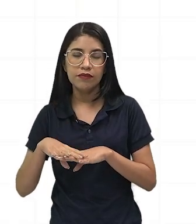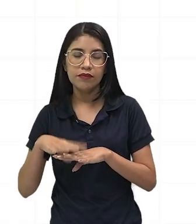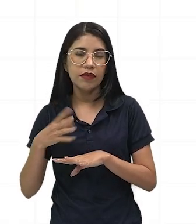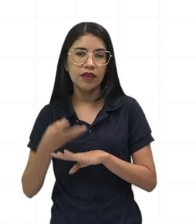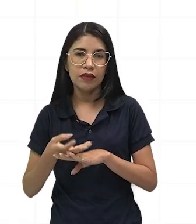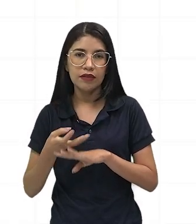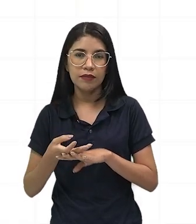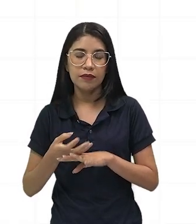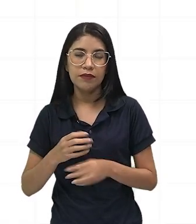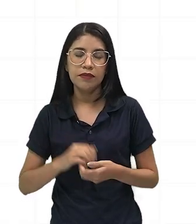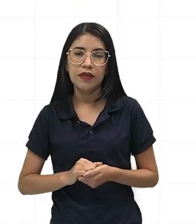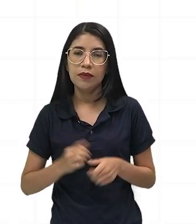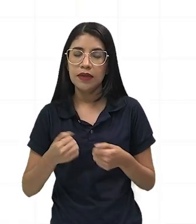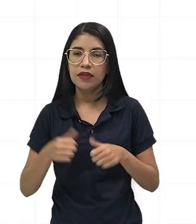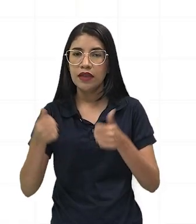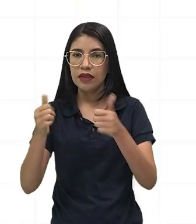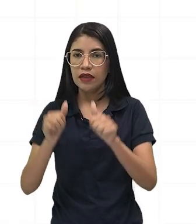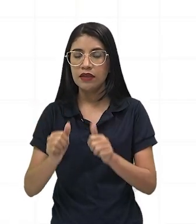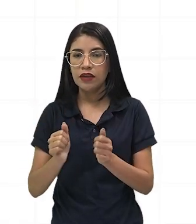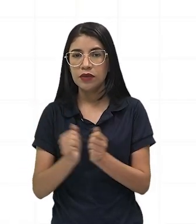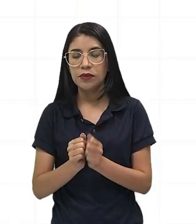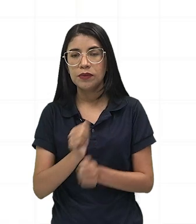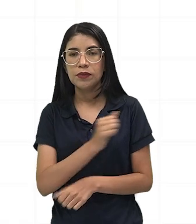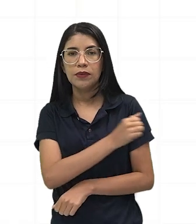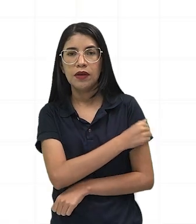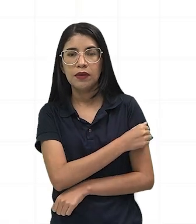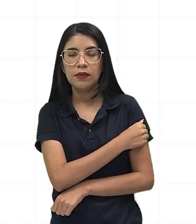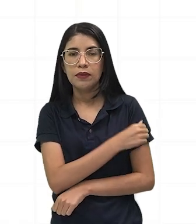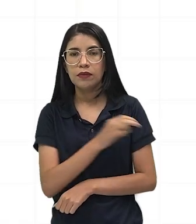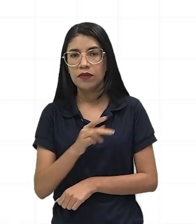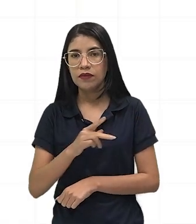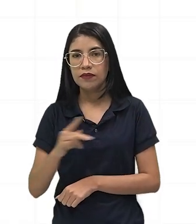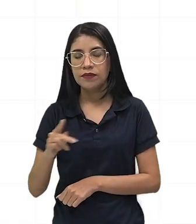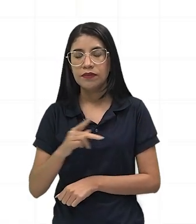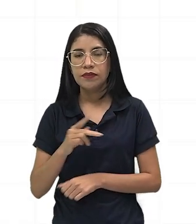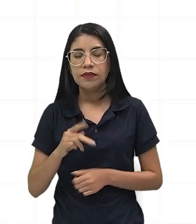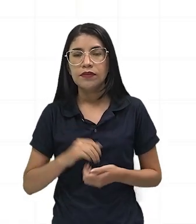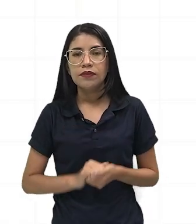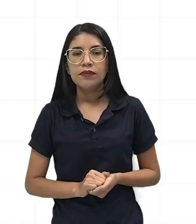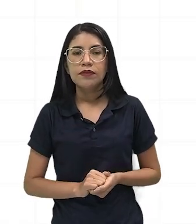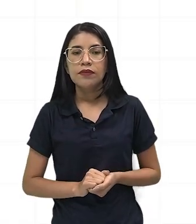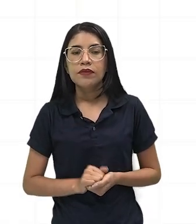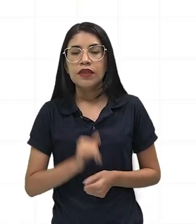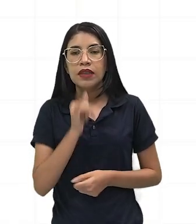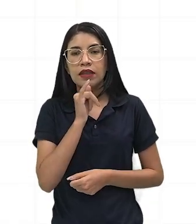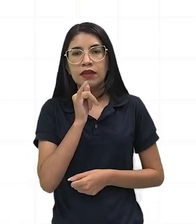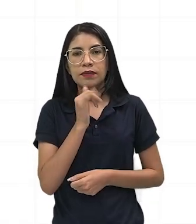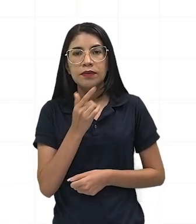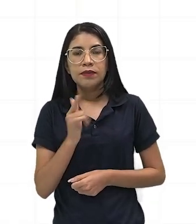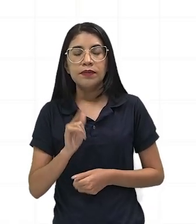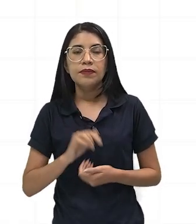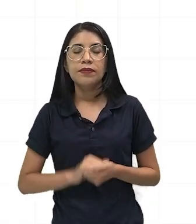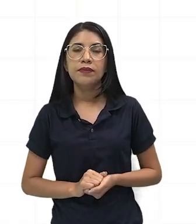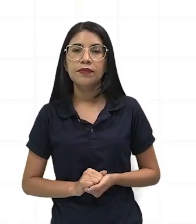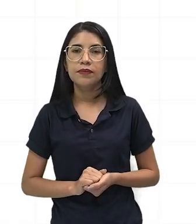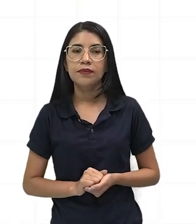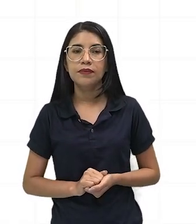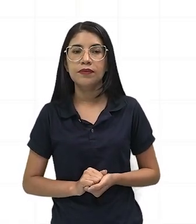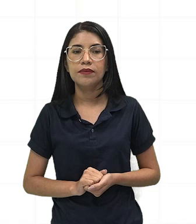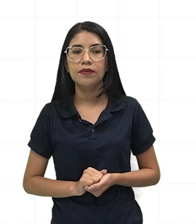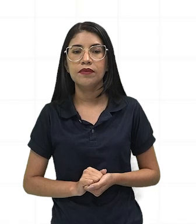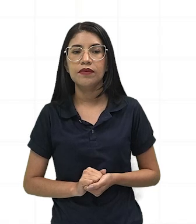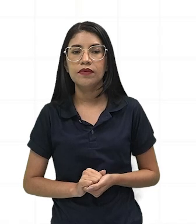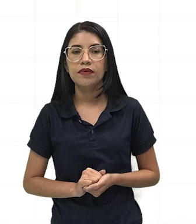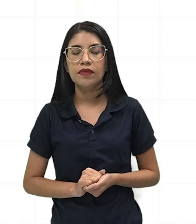aluno. É uma análise com o professor. Vamos aqui para mais exemplos. Então, exemplo 2.